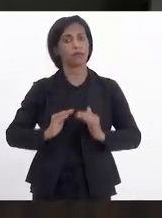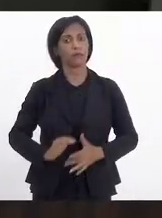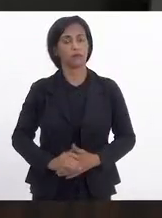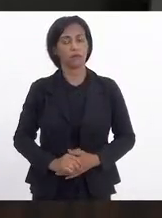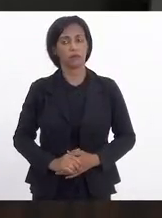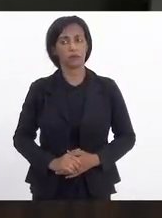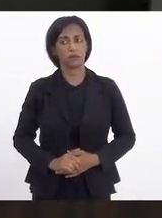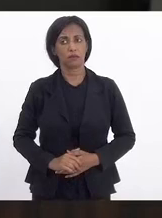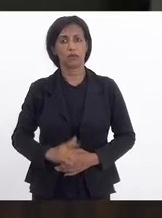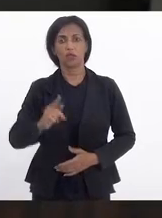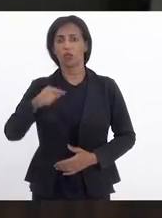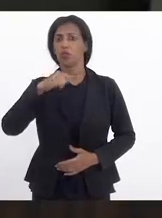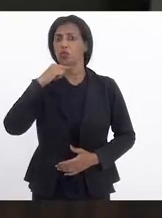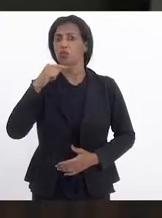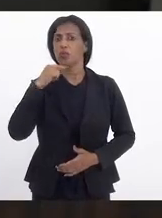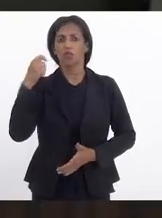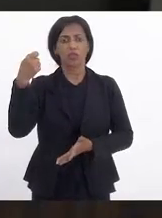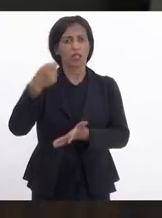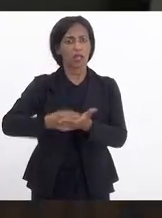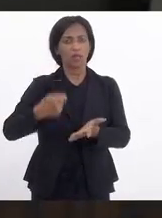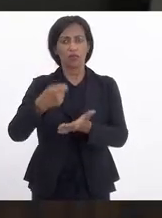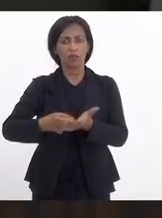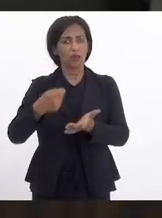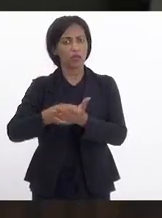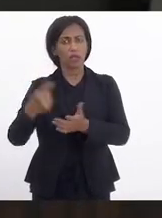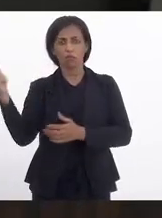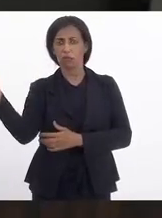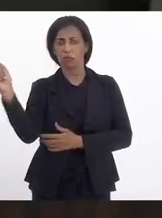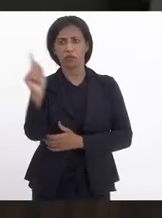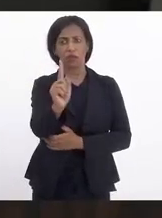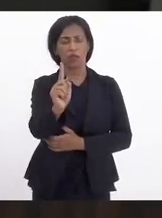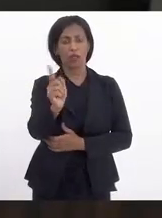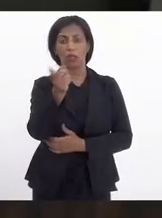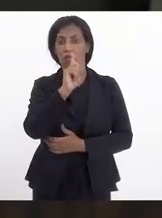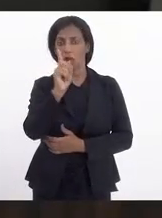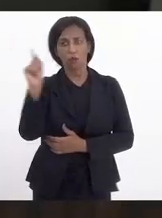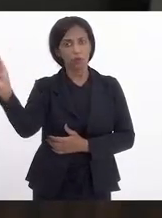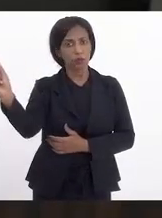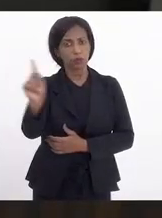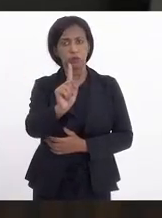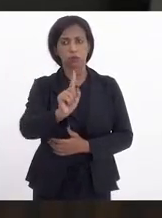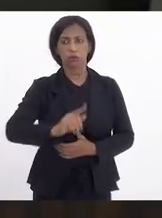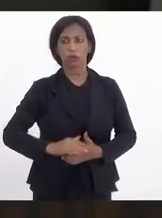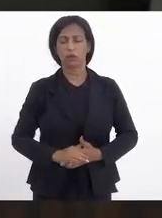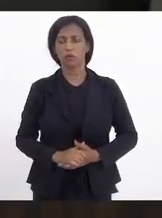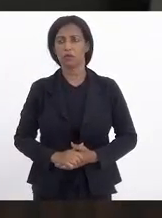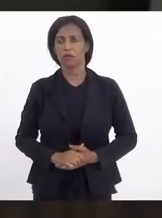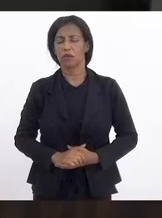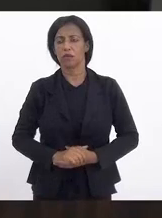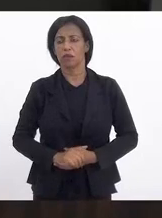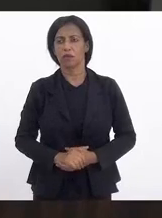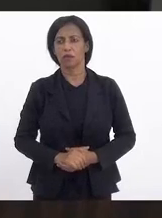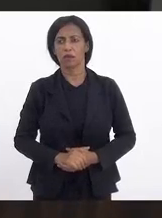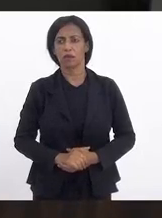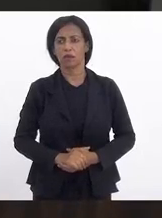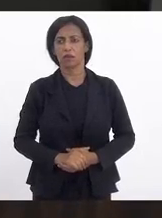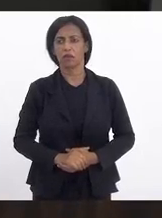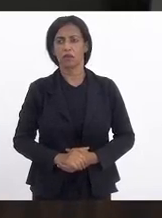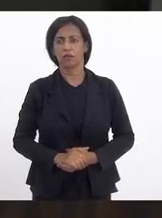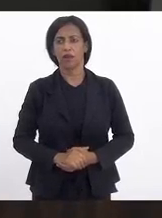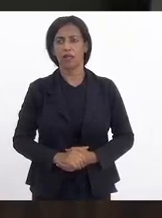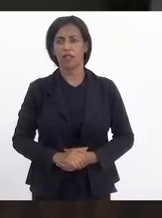ordem e não adianta querer cortar que não vai entrar não vou entrar não vai entrar